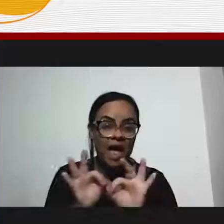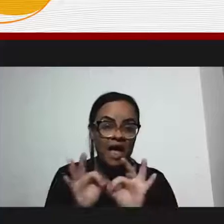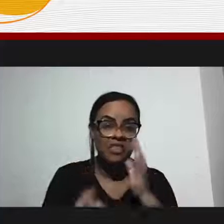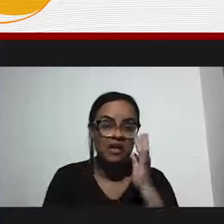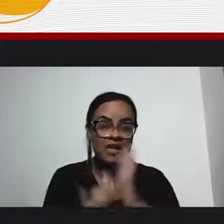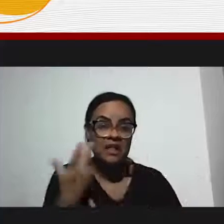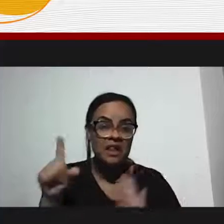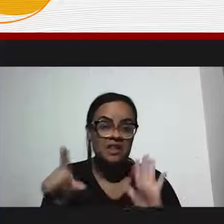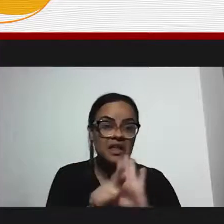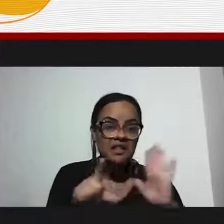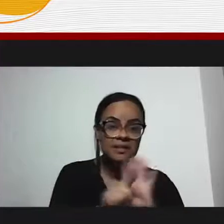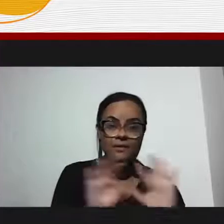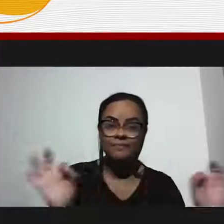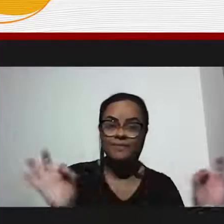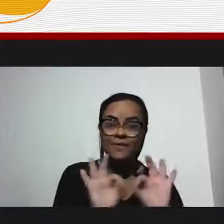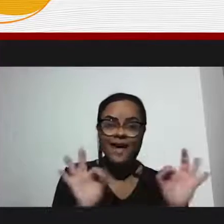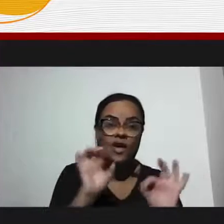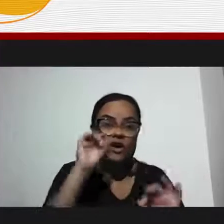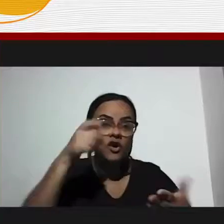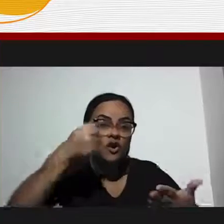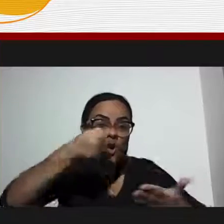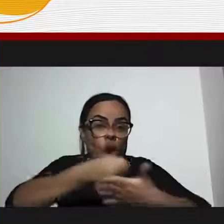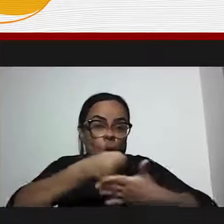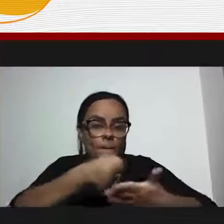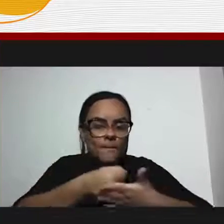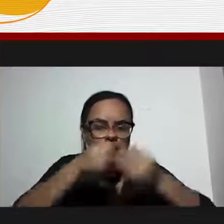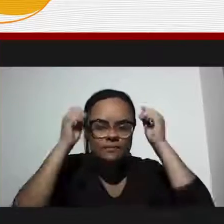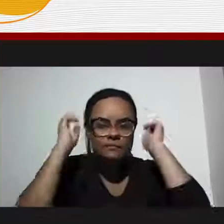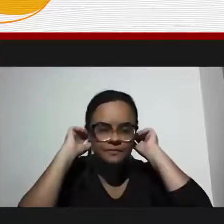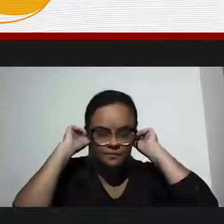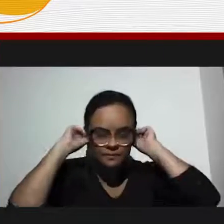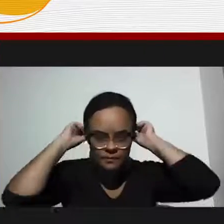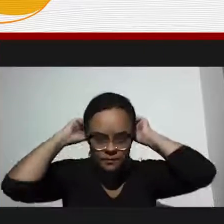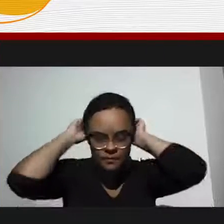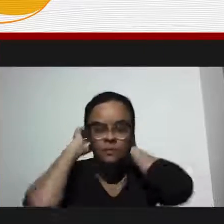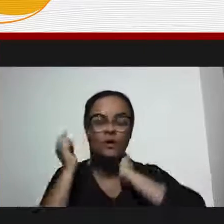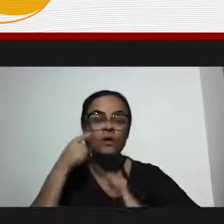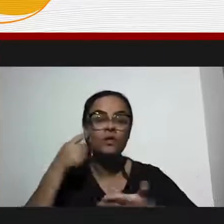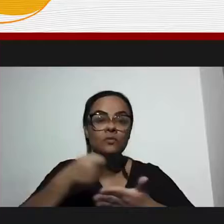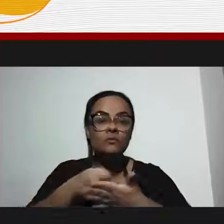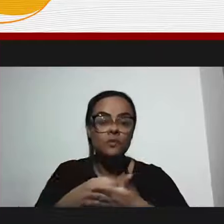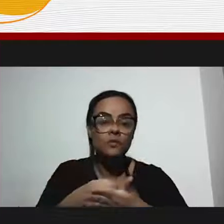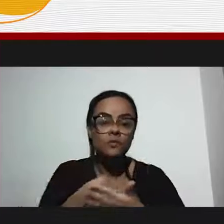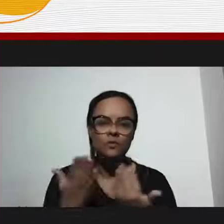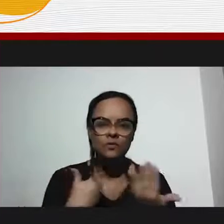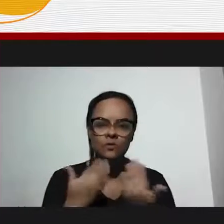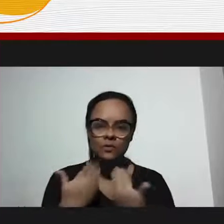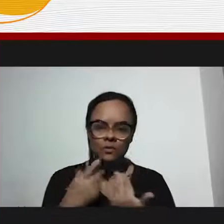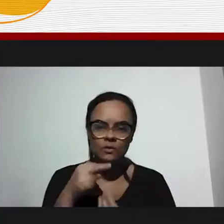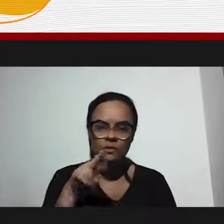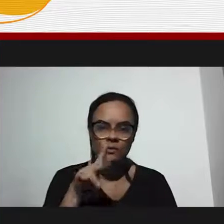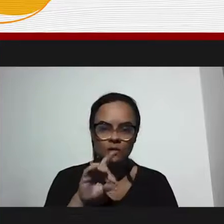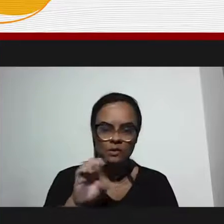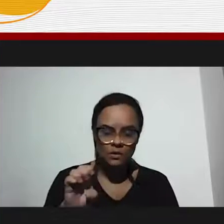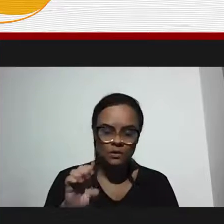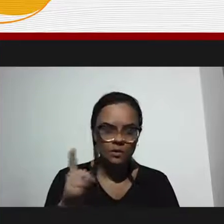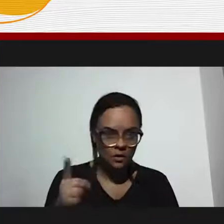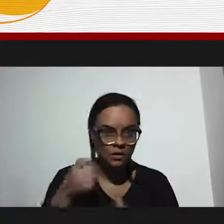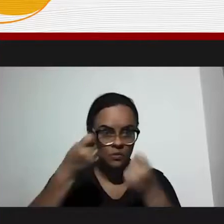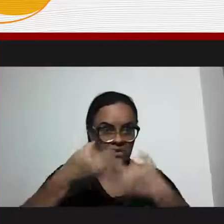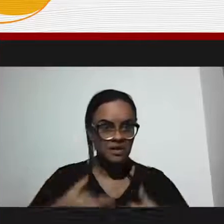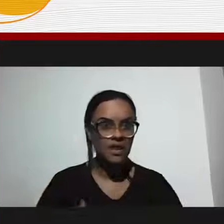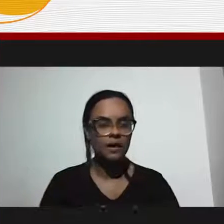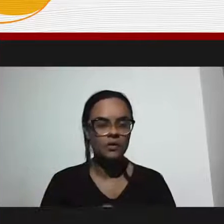o cumprimento. Tem que cumprir as que já existem e fiscalizar. Hoje estava batendo um papo até com o André à tarde, falamos sobre